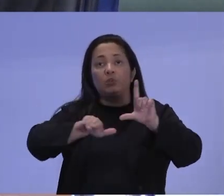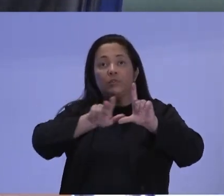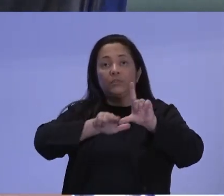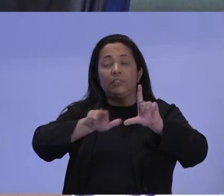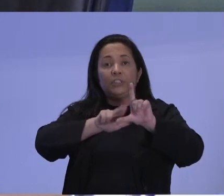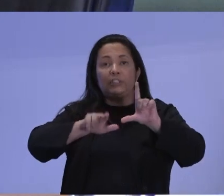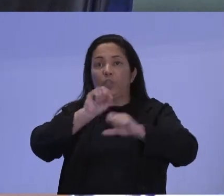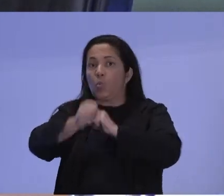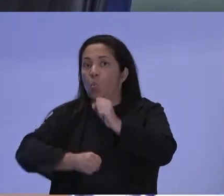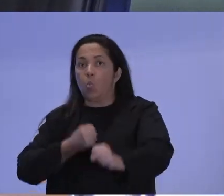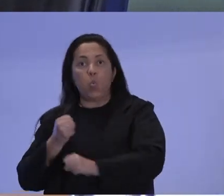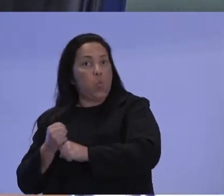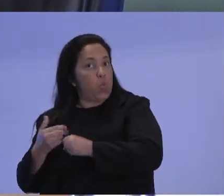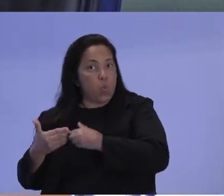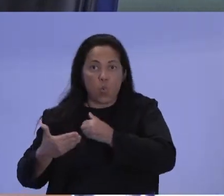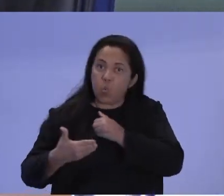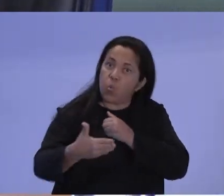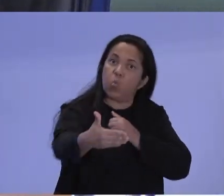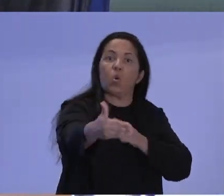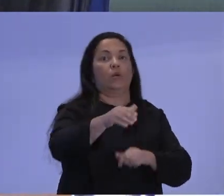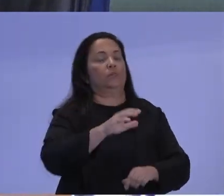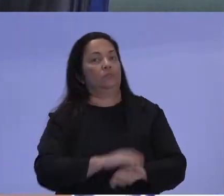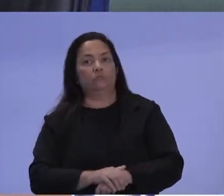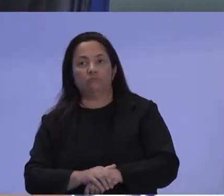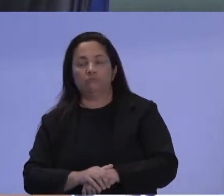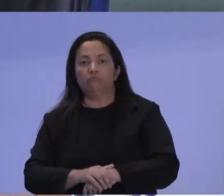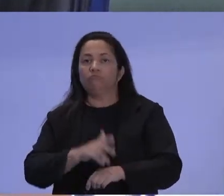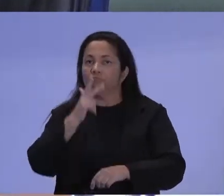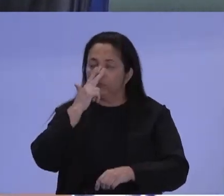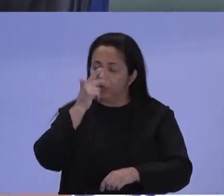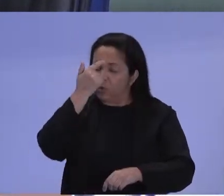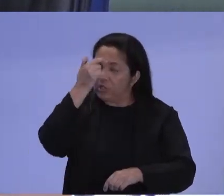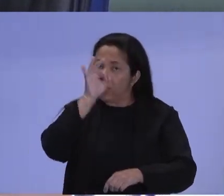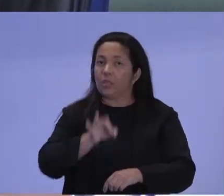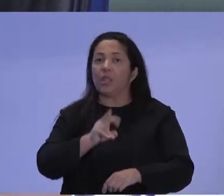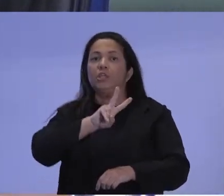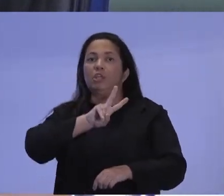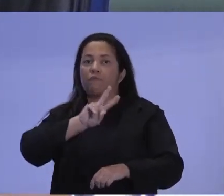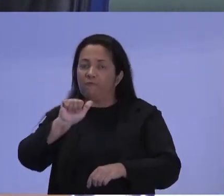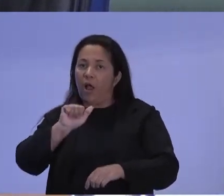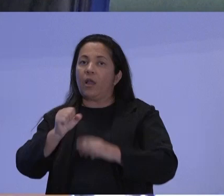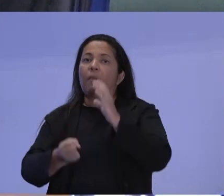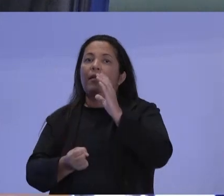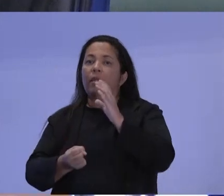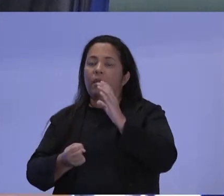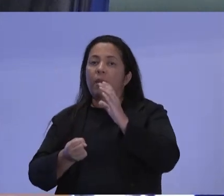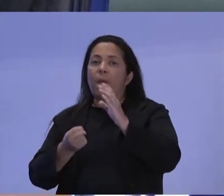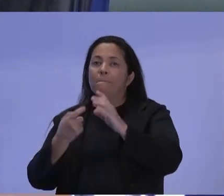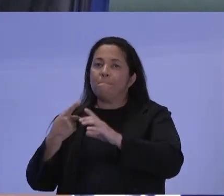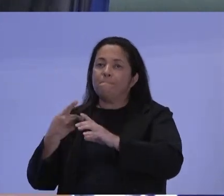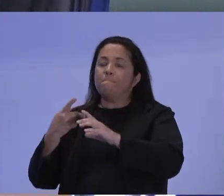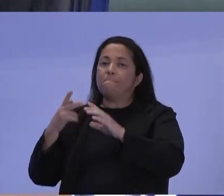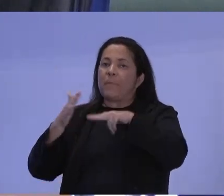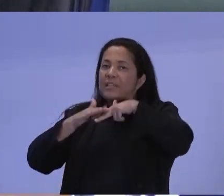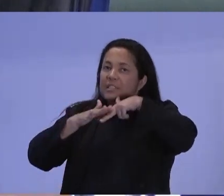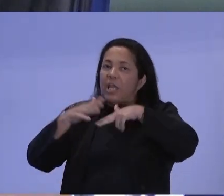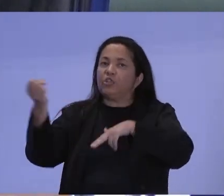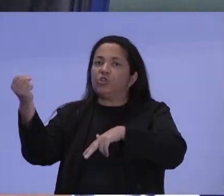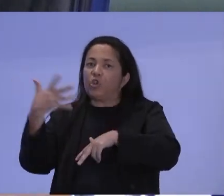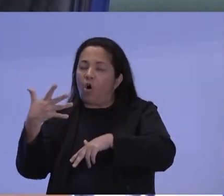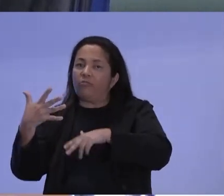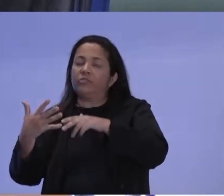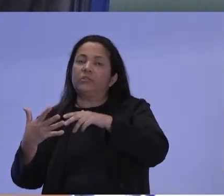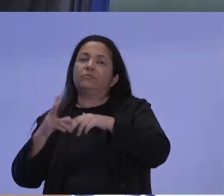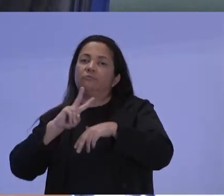janeiro, porque eu tenho certeza que nós vamos conseguir muito mais que isso. Acho que todos que estão aí sabem muito bem